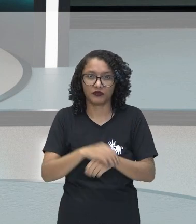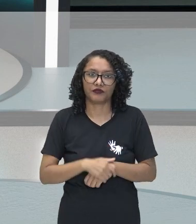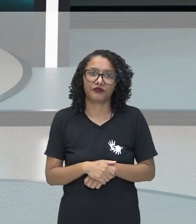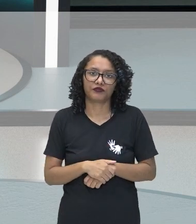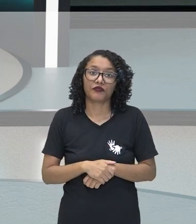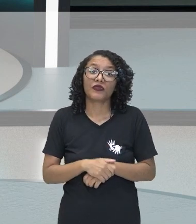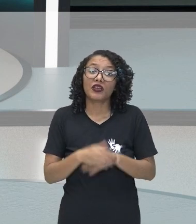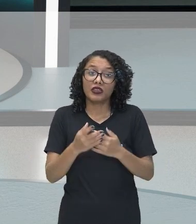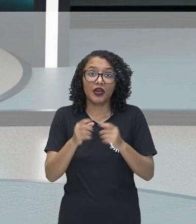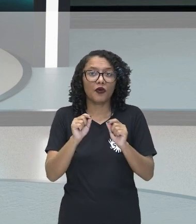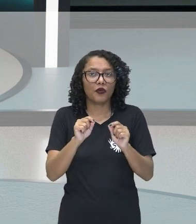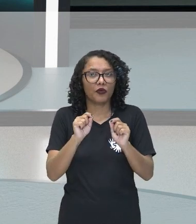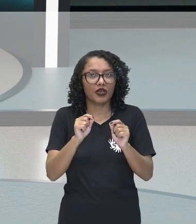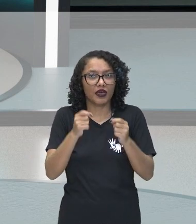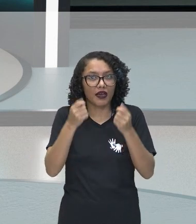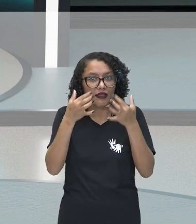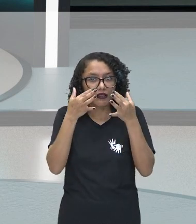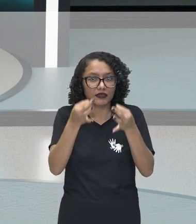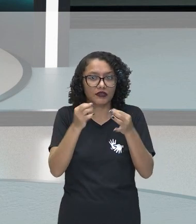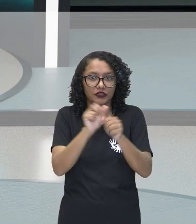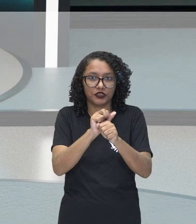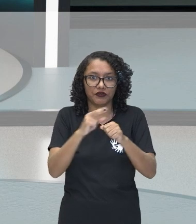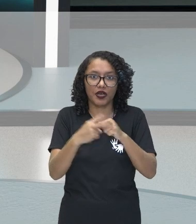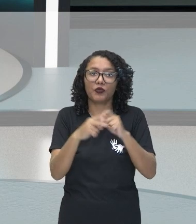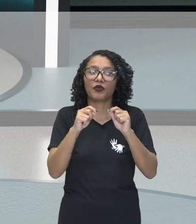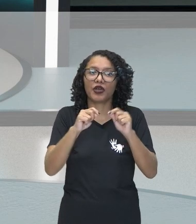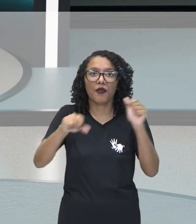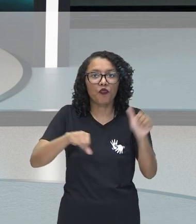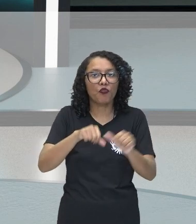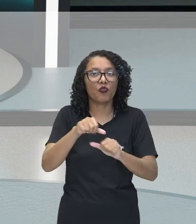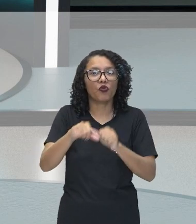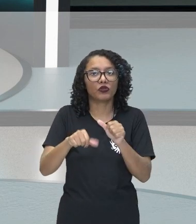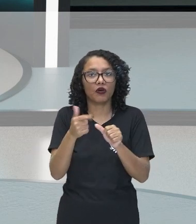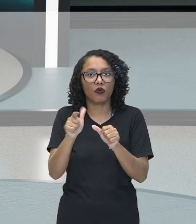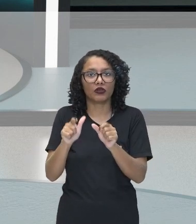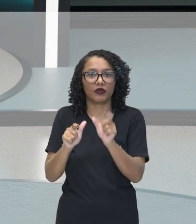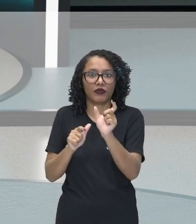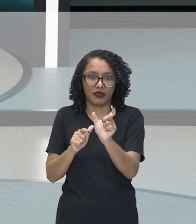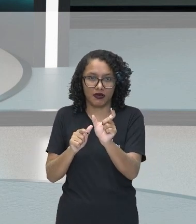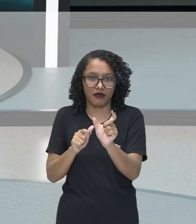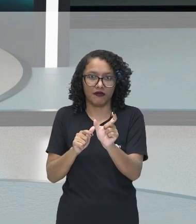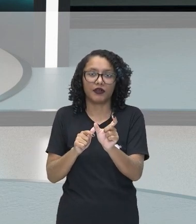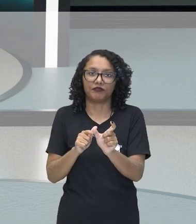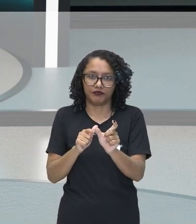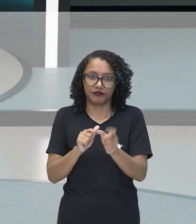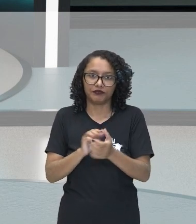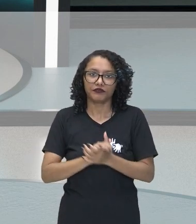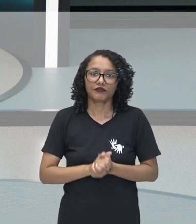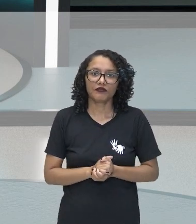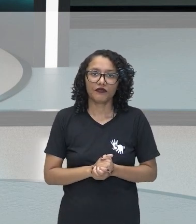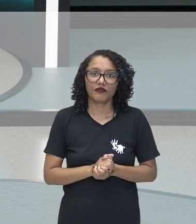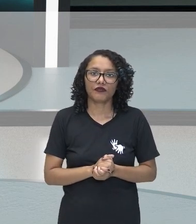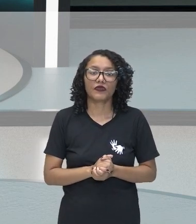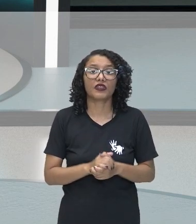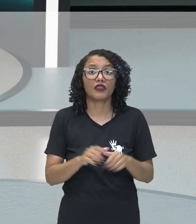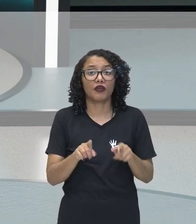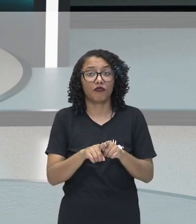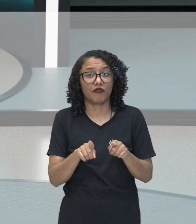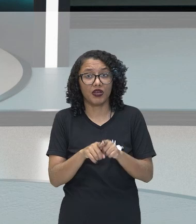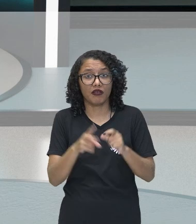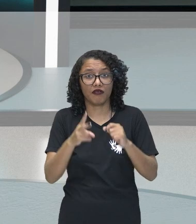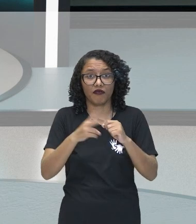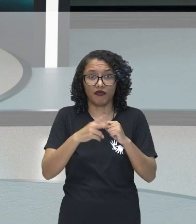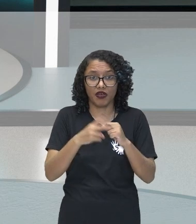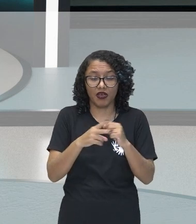são modificadores. Essa é a nossa primeira informação. A segunda é que eles vão modificar verbos, adjetivos ou